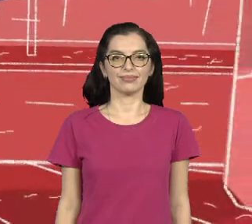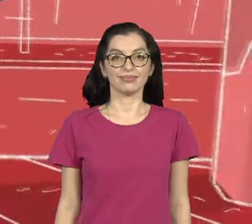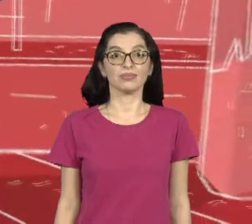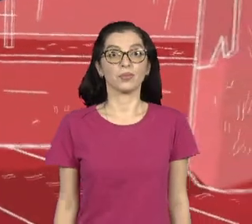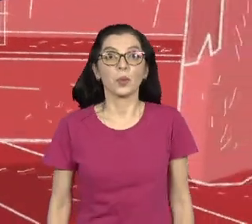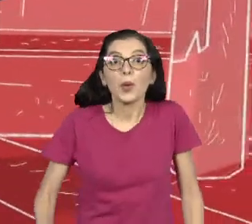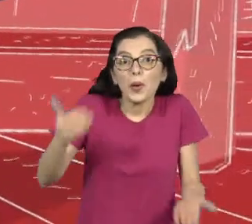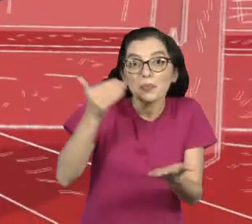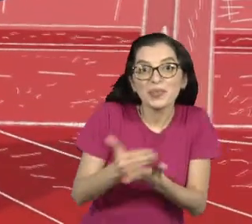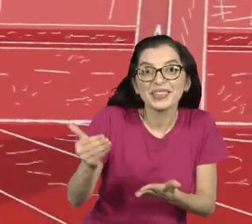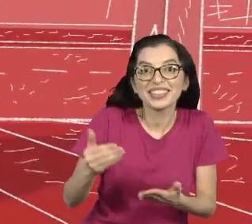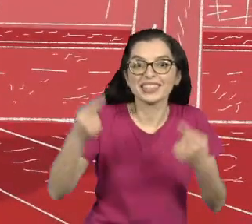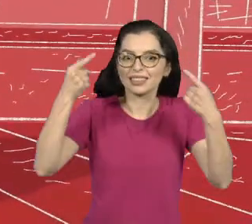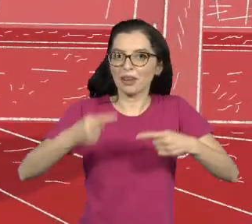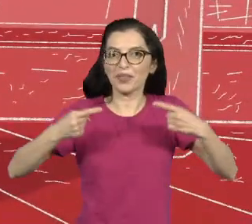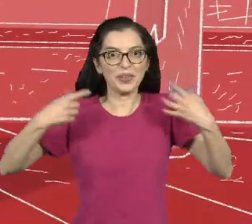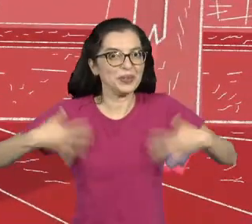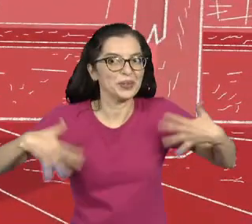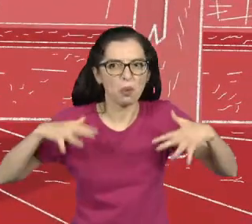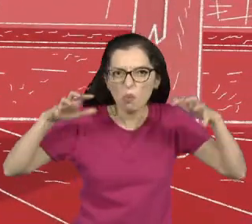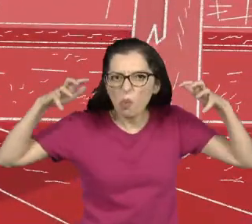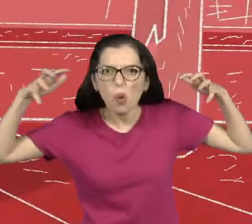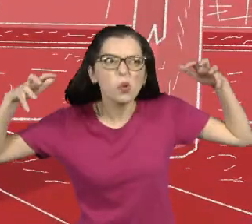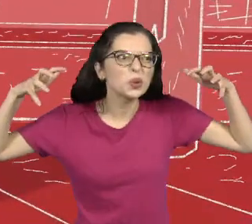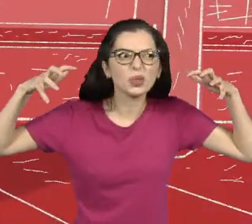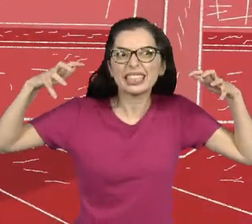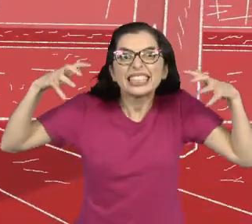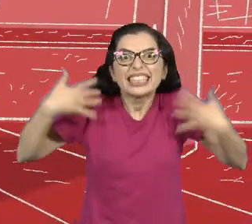Vai começar o desafio monstro!